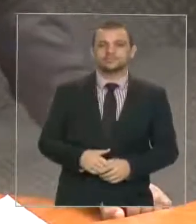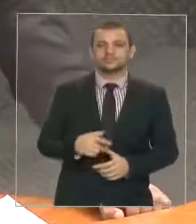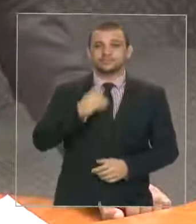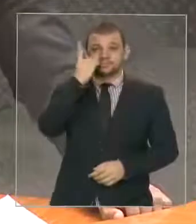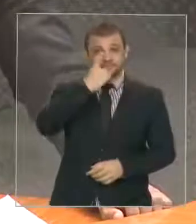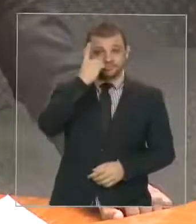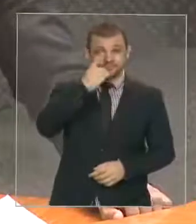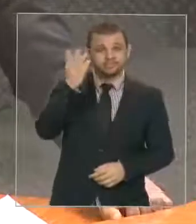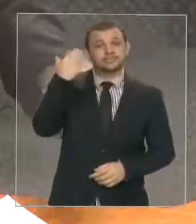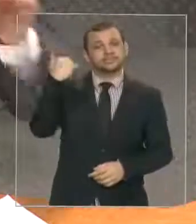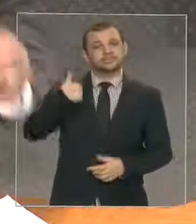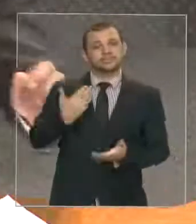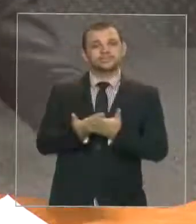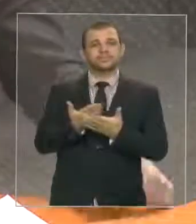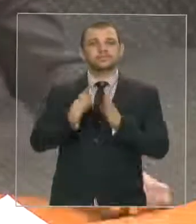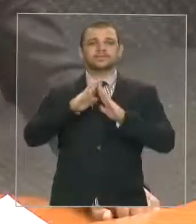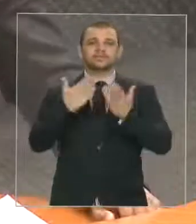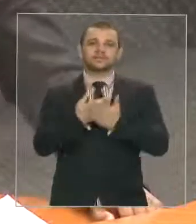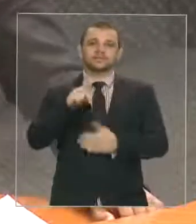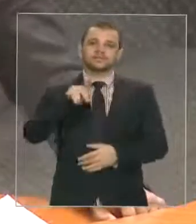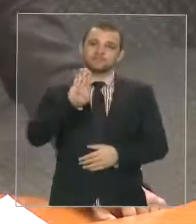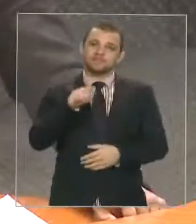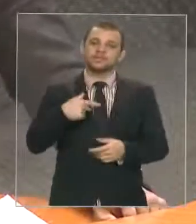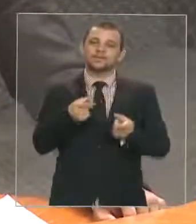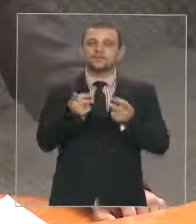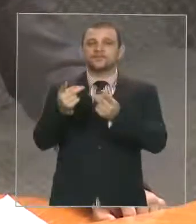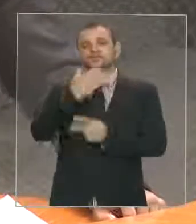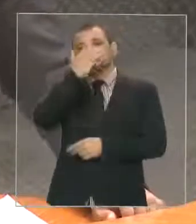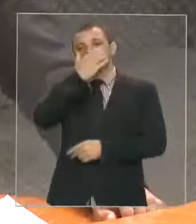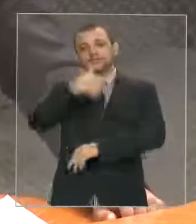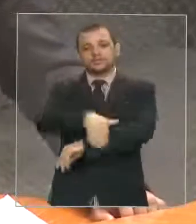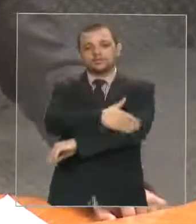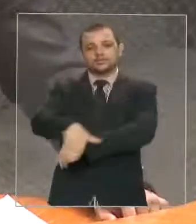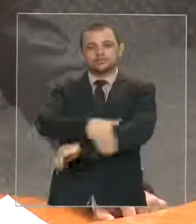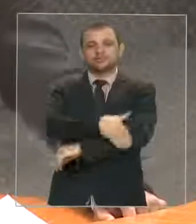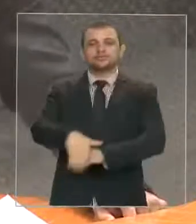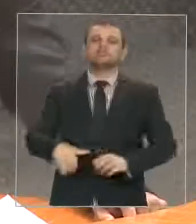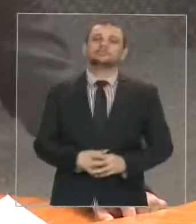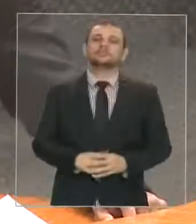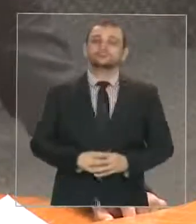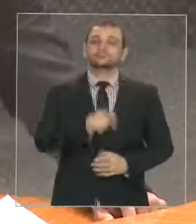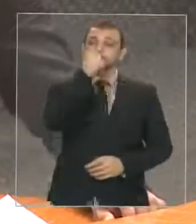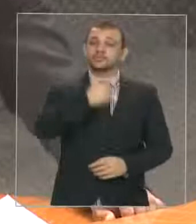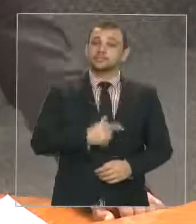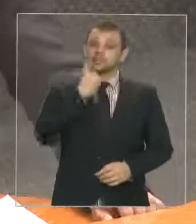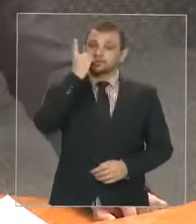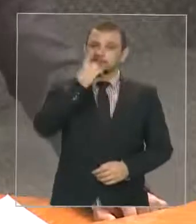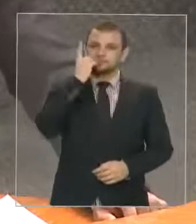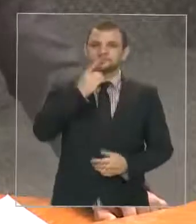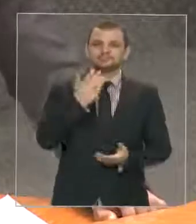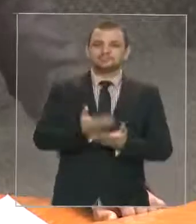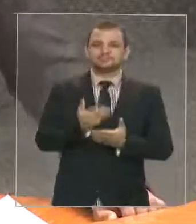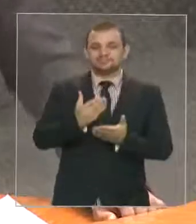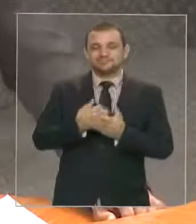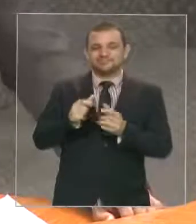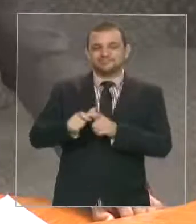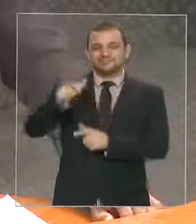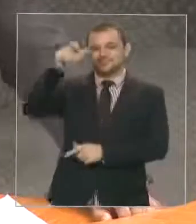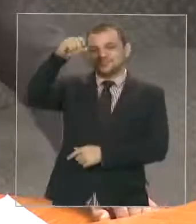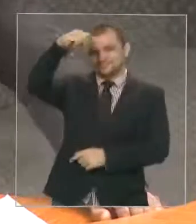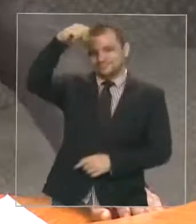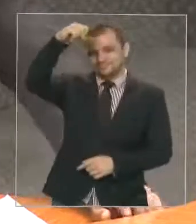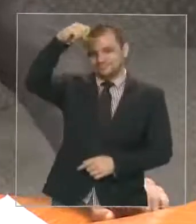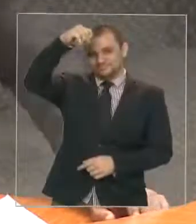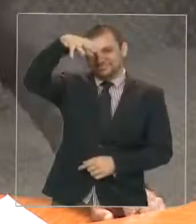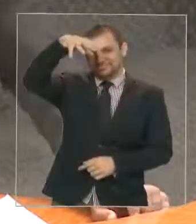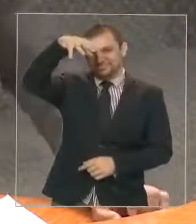pública, que vendia fruta na rua. Um deputado estadual que estudou debaixo de um poste para passar no